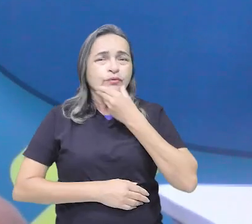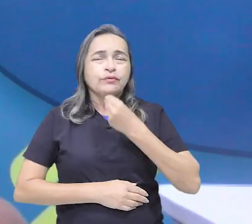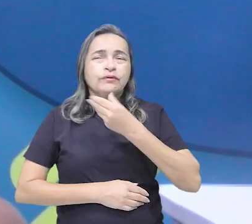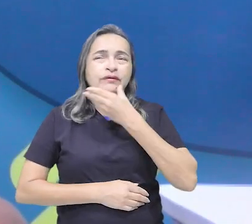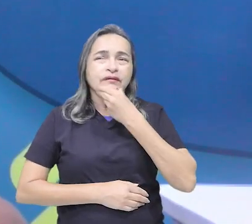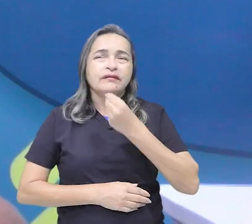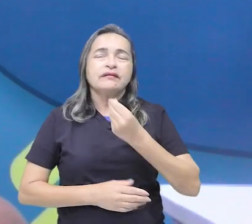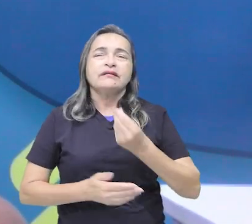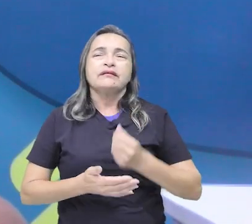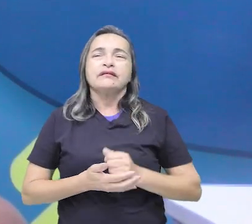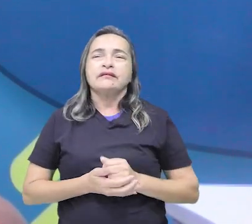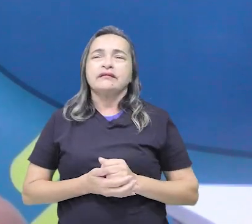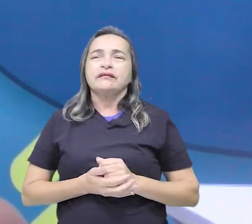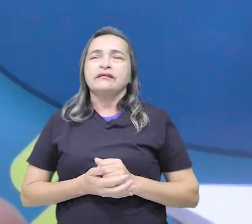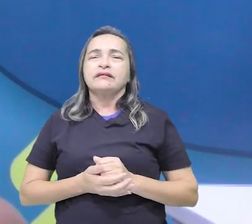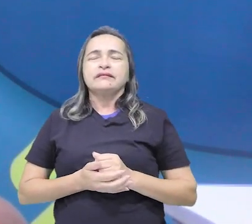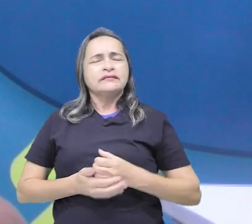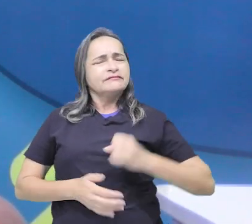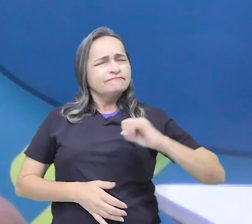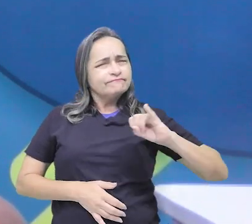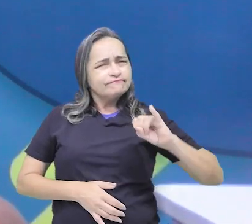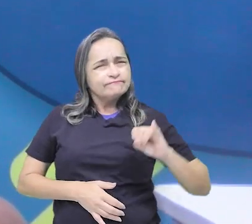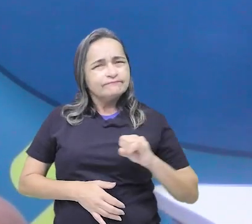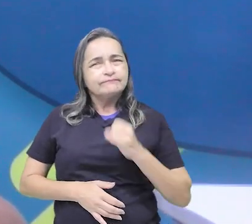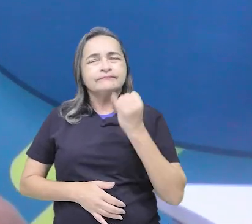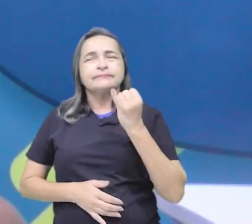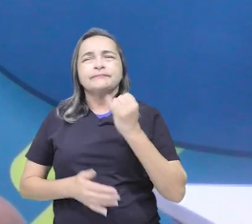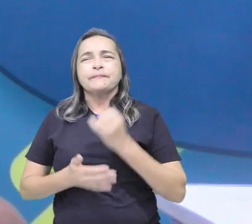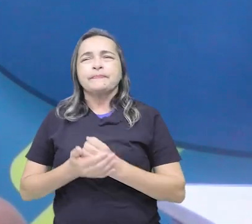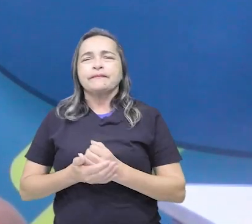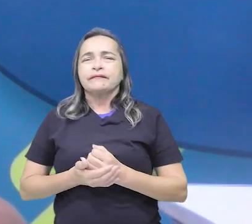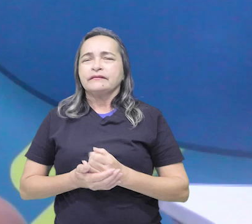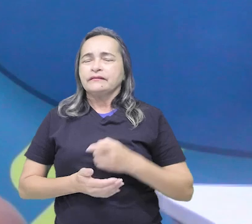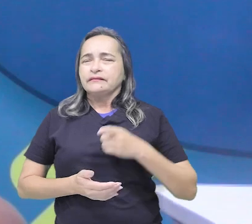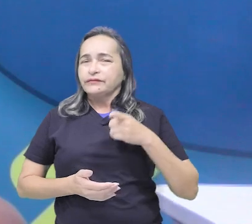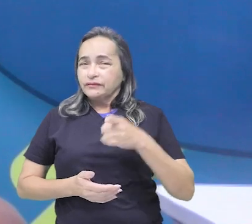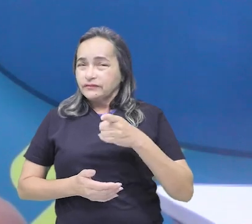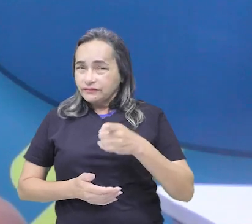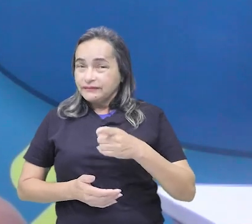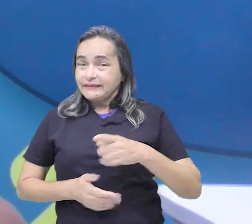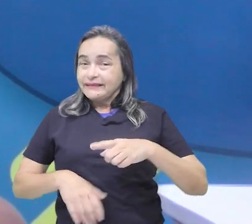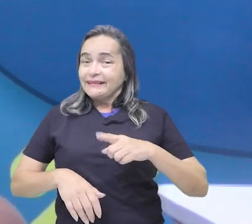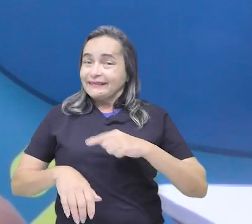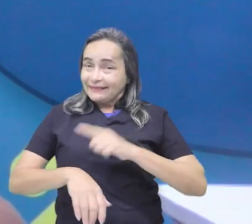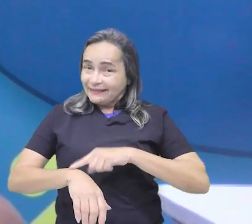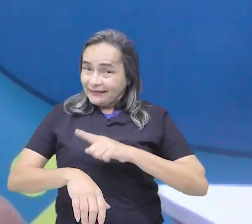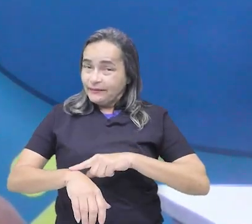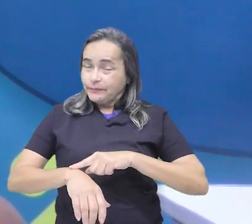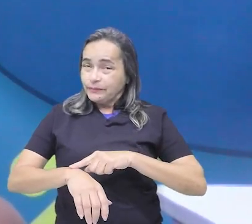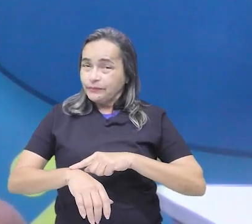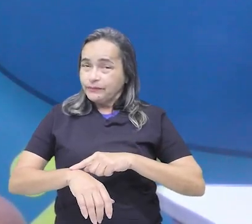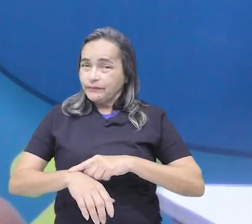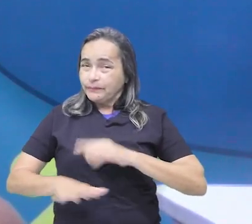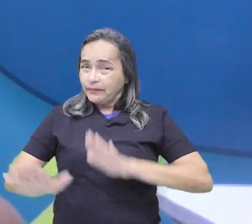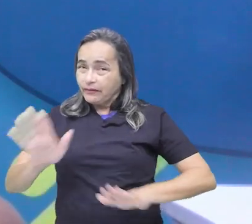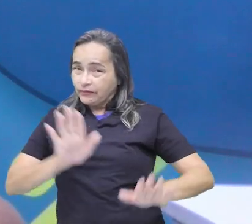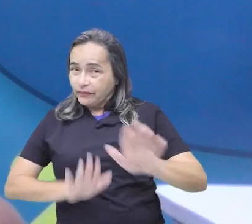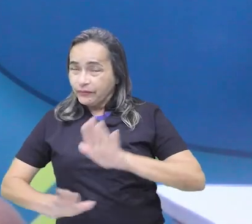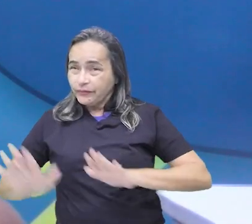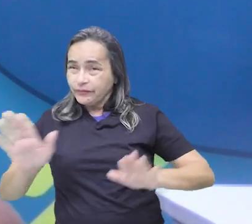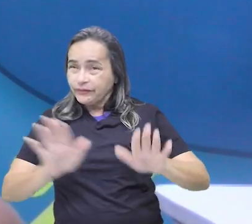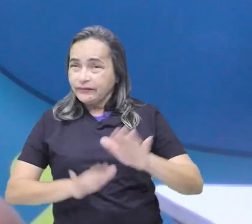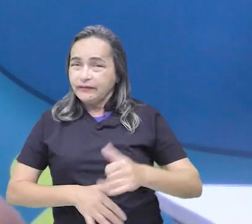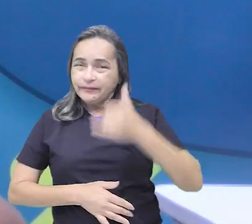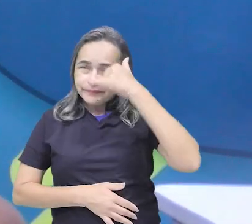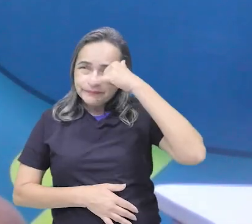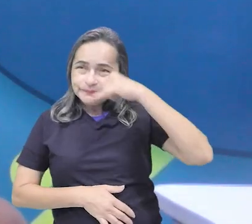Não dê margem, aproveite enquanto há tempo para você cuidar, se prevenir. Existe um estigma muito forte sobre o cuidado